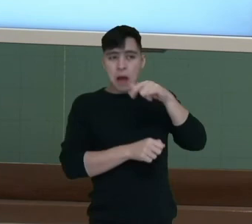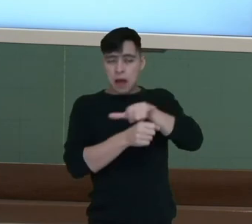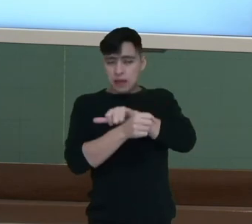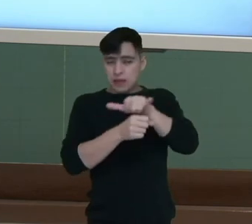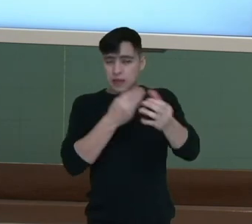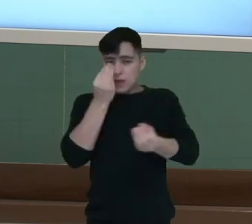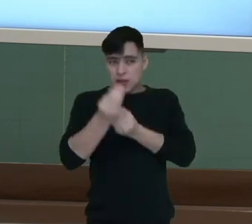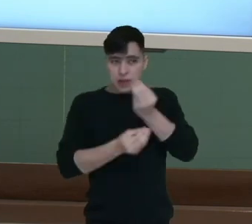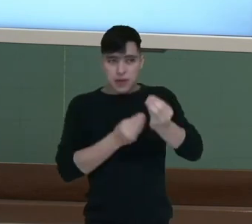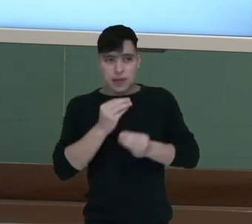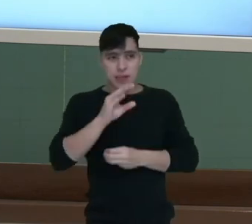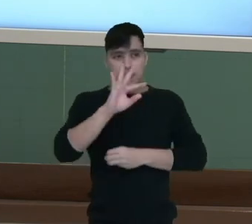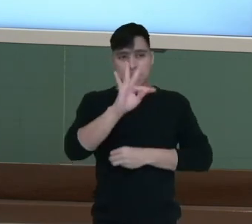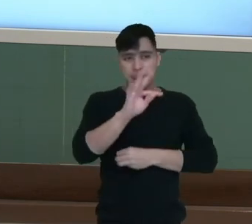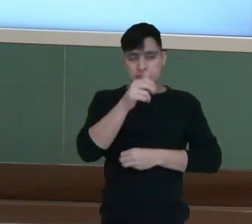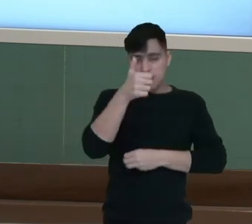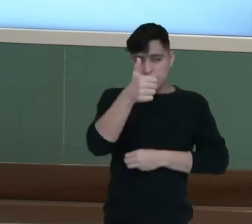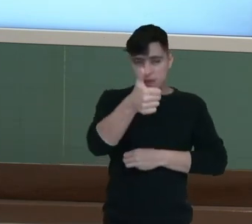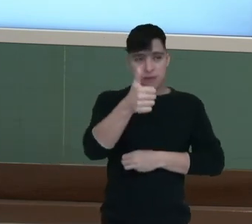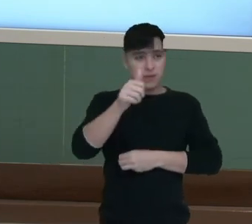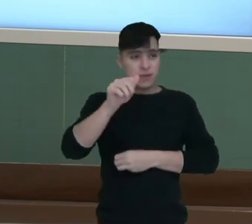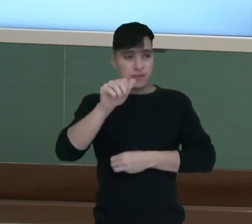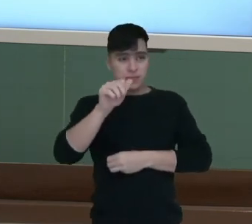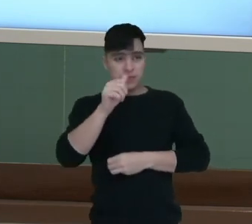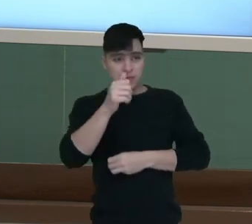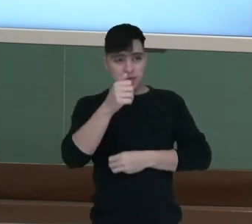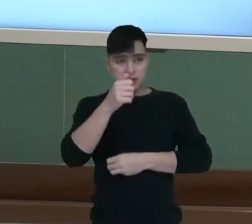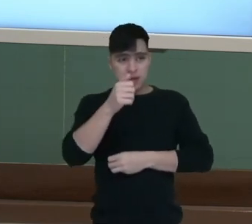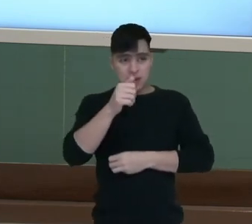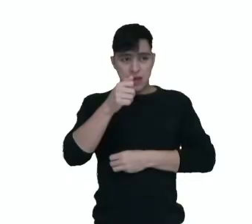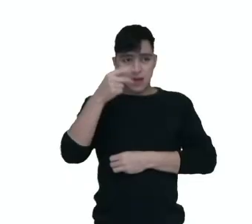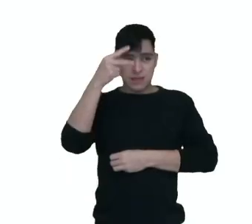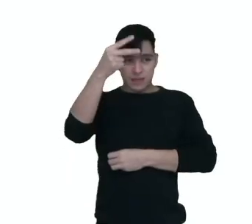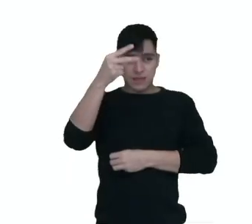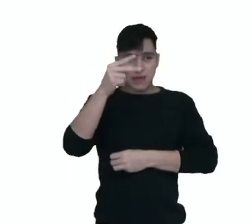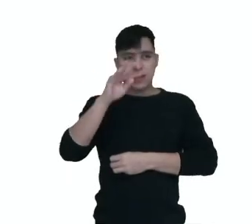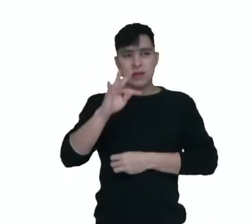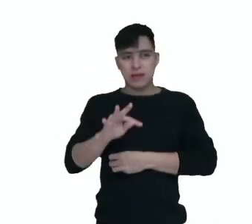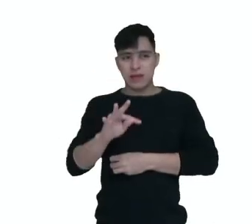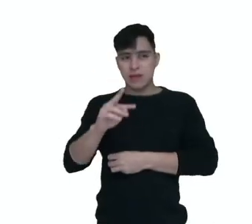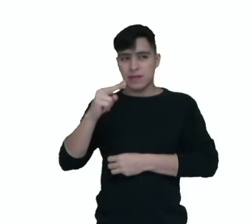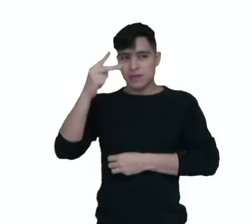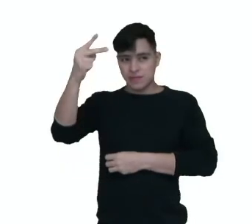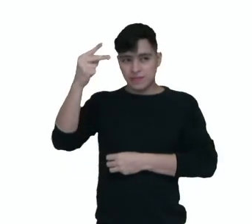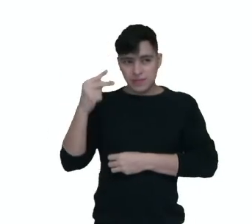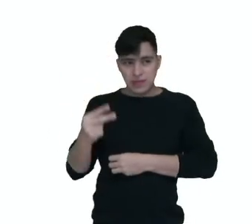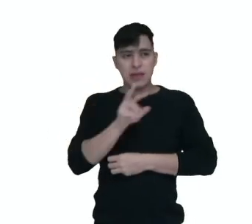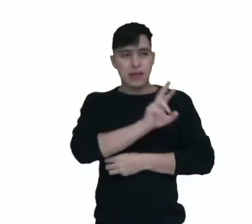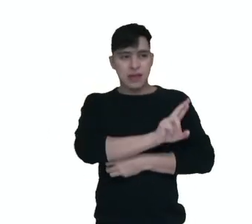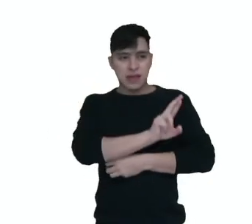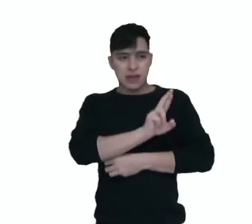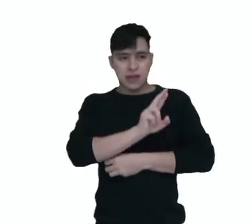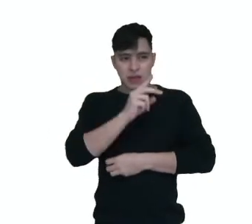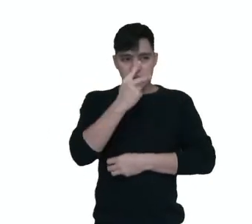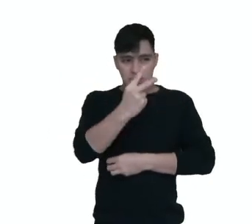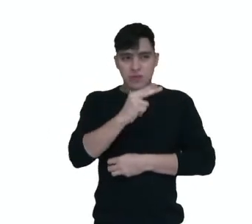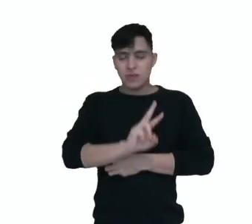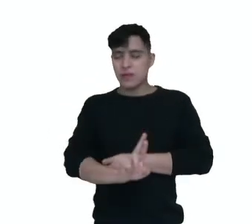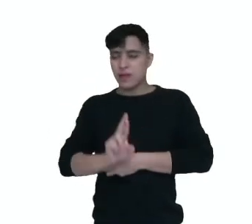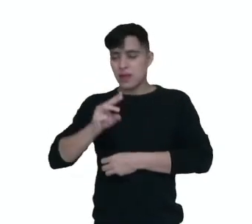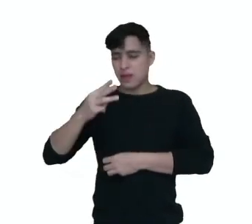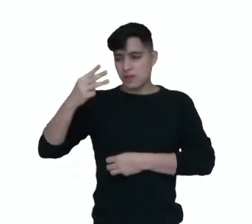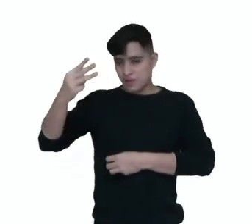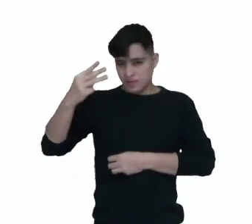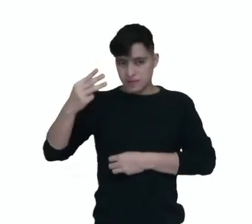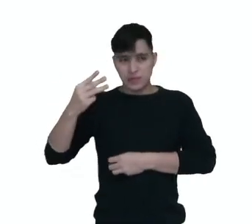aqui? T1 ao quadrado sobre R1 ao cubo é igual a T2 ao quadrado sobre R2 ao cubo. E